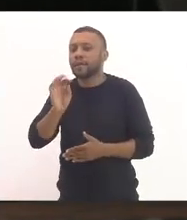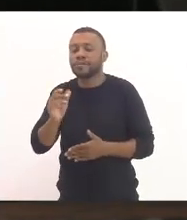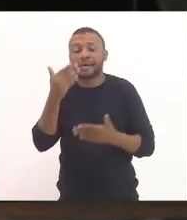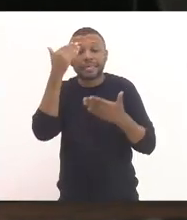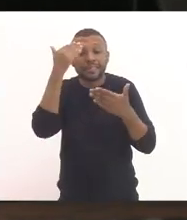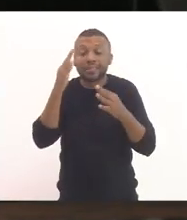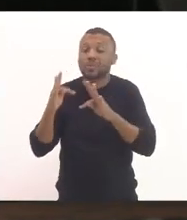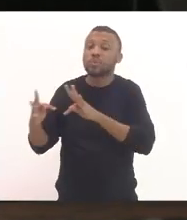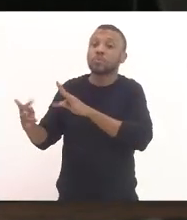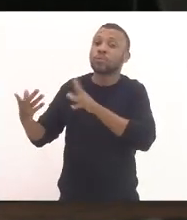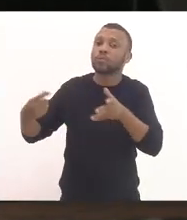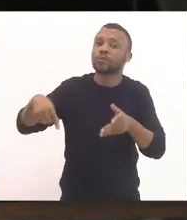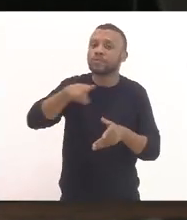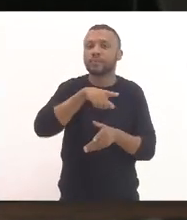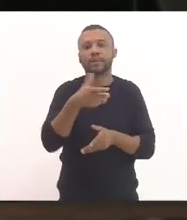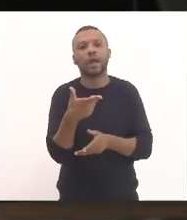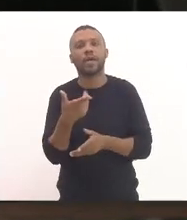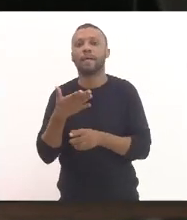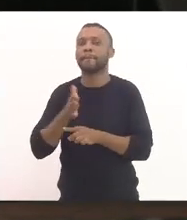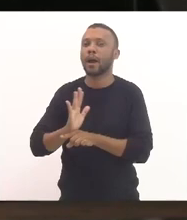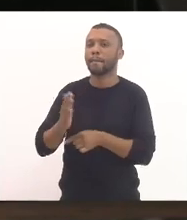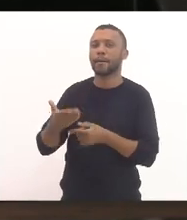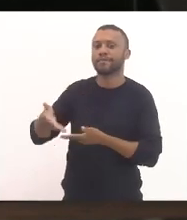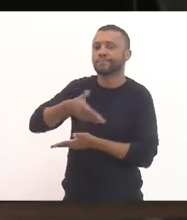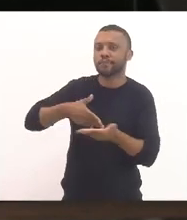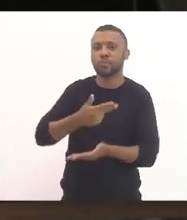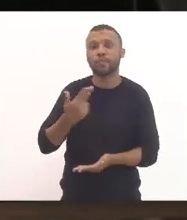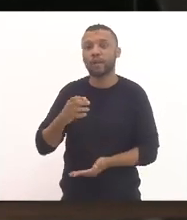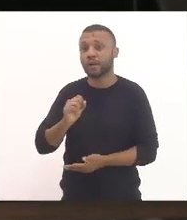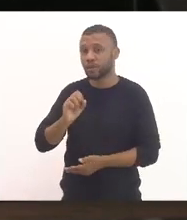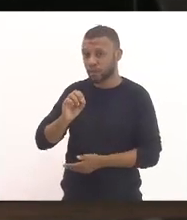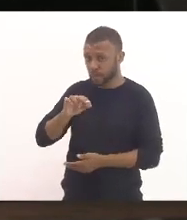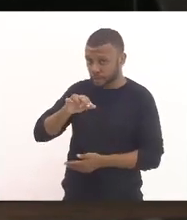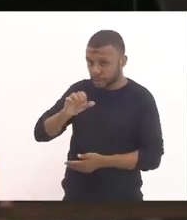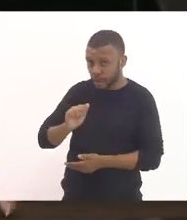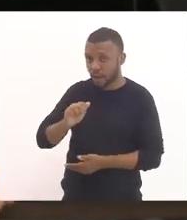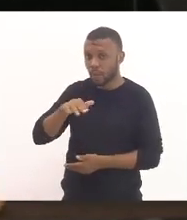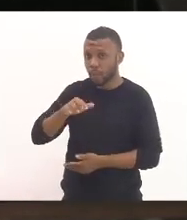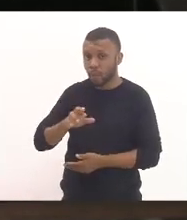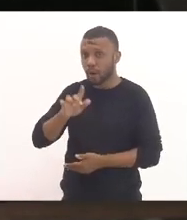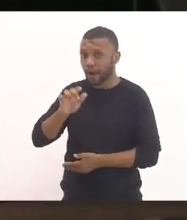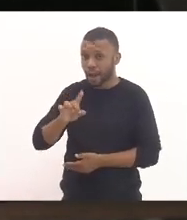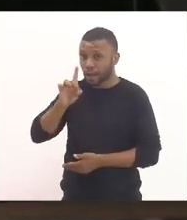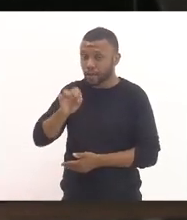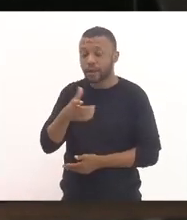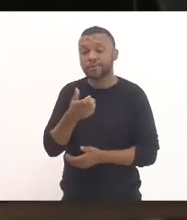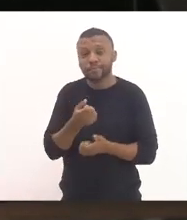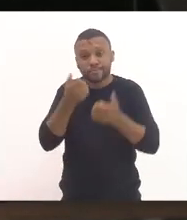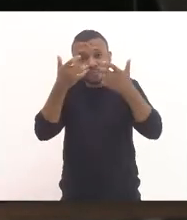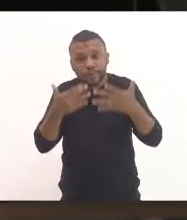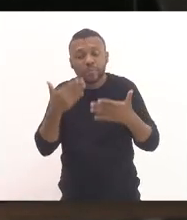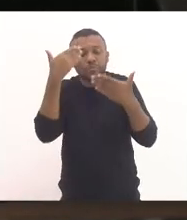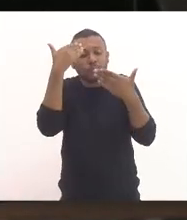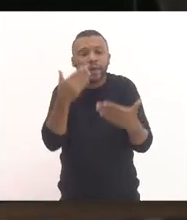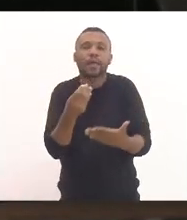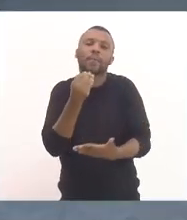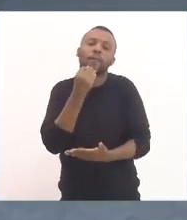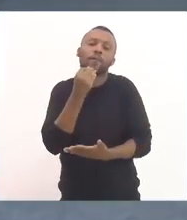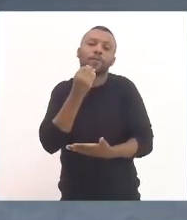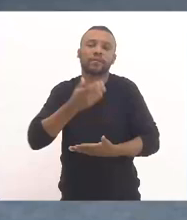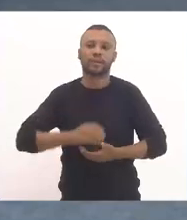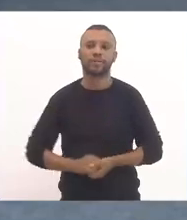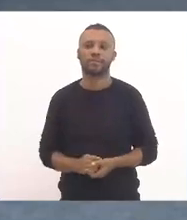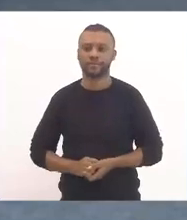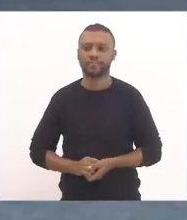eu agradeço a todos que puderem colaborar e ajudar meu nome é Sônia Morgado eu deixo aqui a minha palavra e meu muito obrigada pela oportunidade